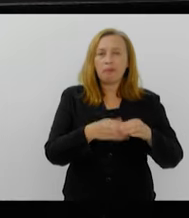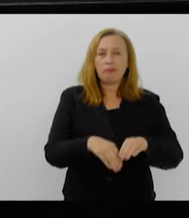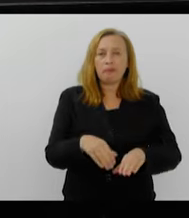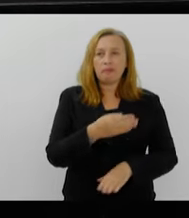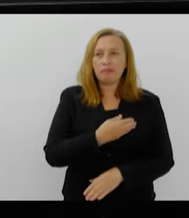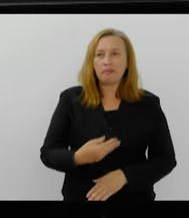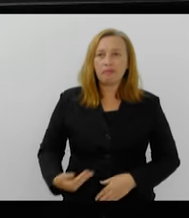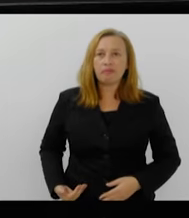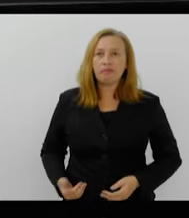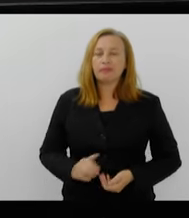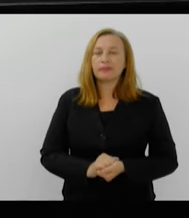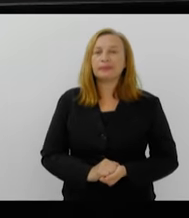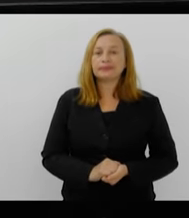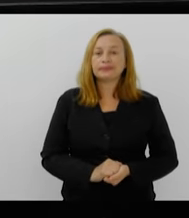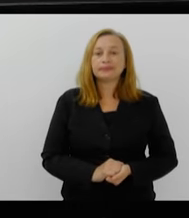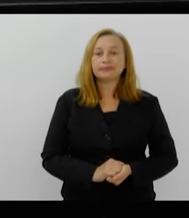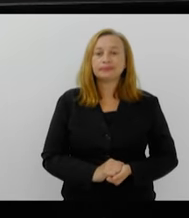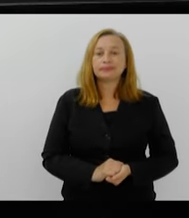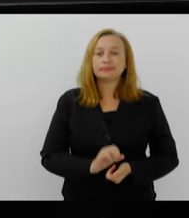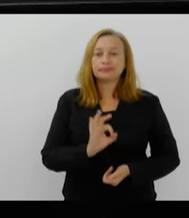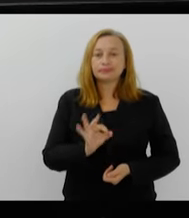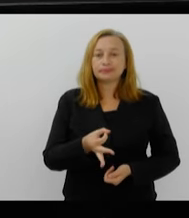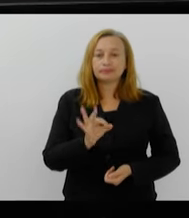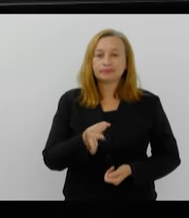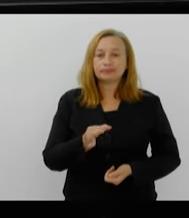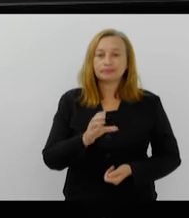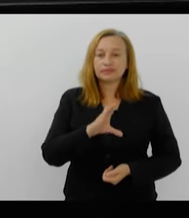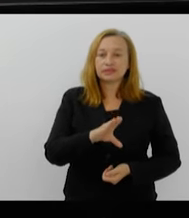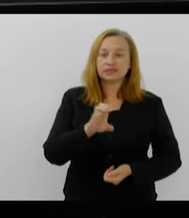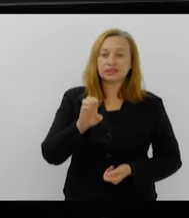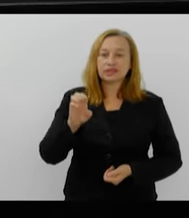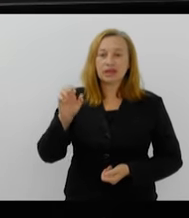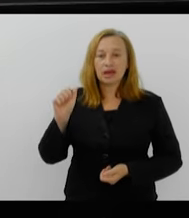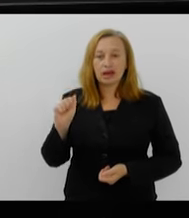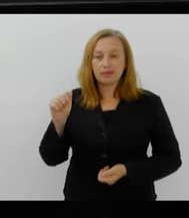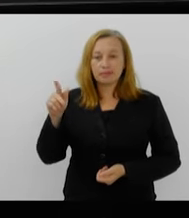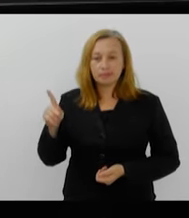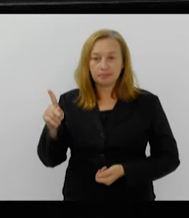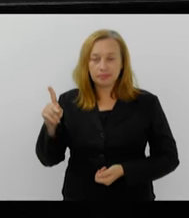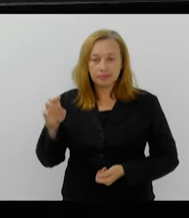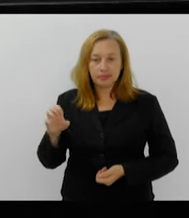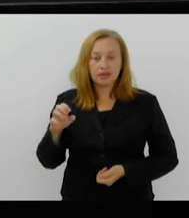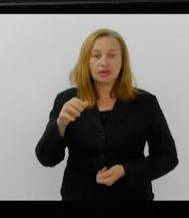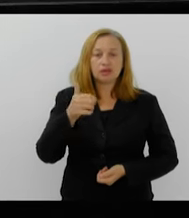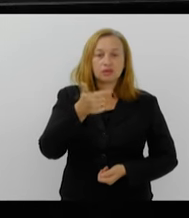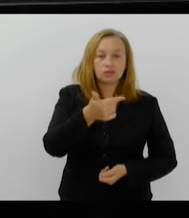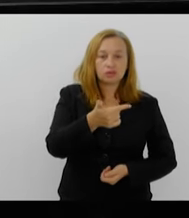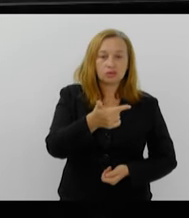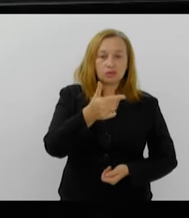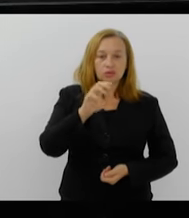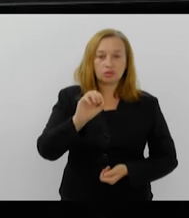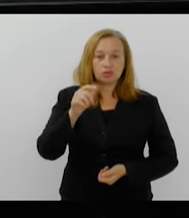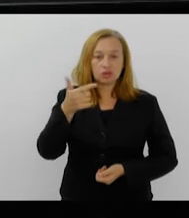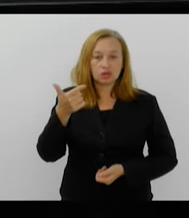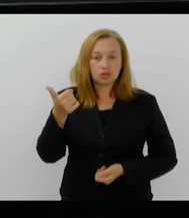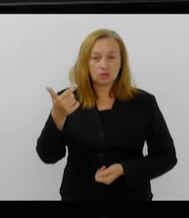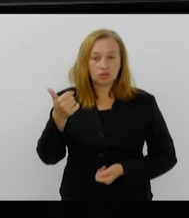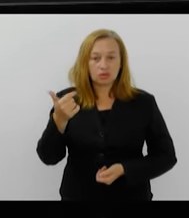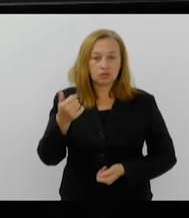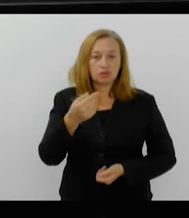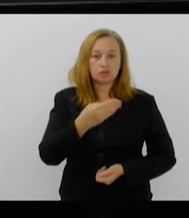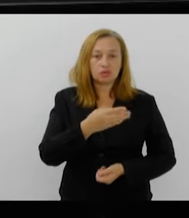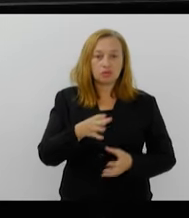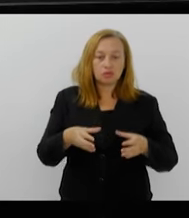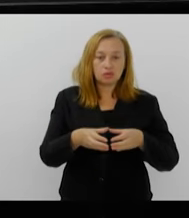tentar solucionar definitivamente a questão do CEAP 2012, do Corpo de Bombeiros, né? Investindo